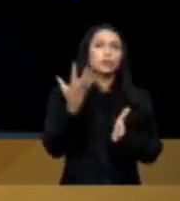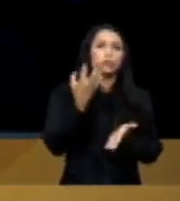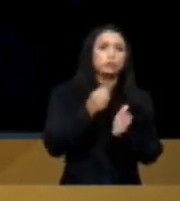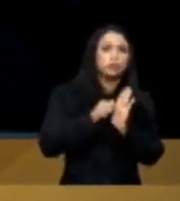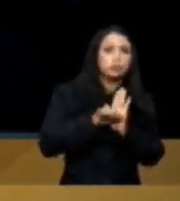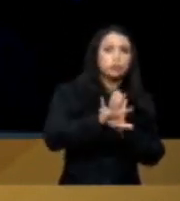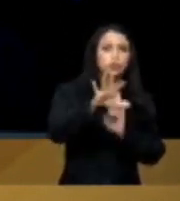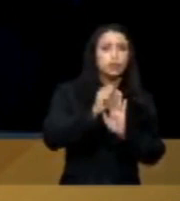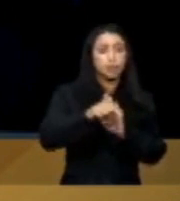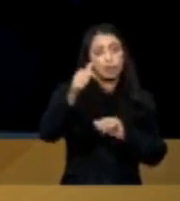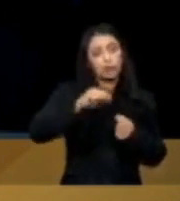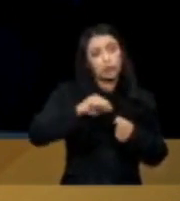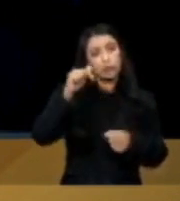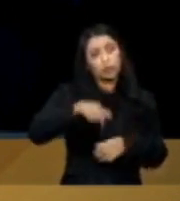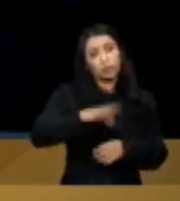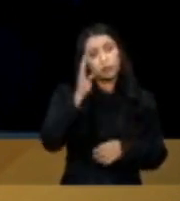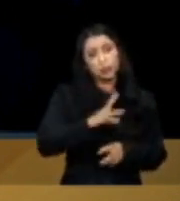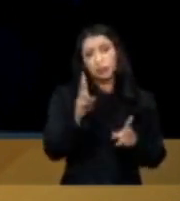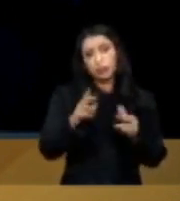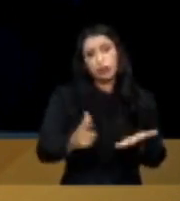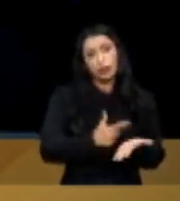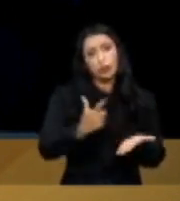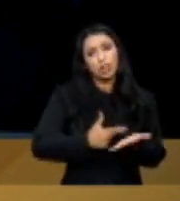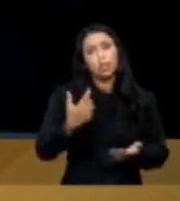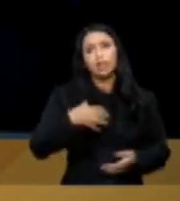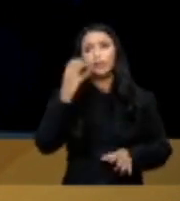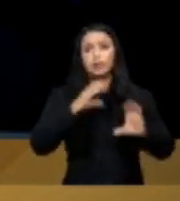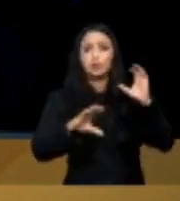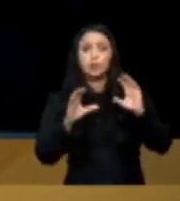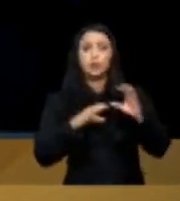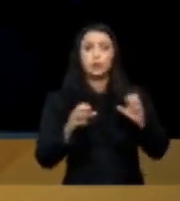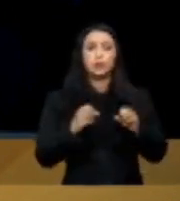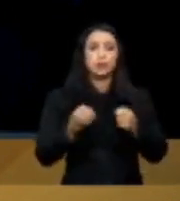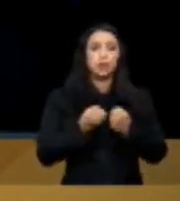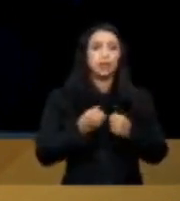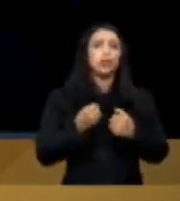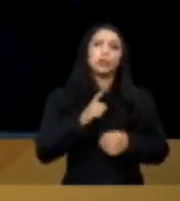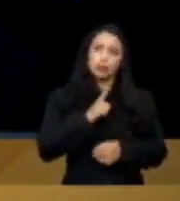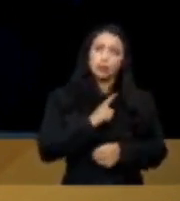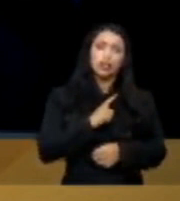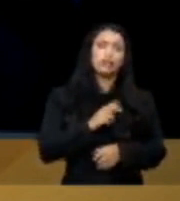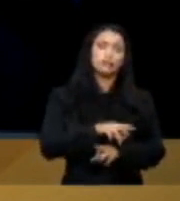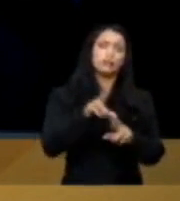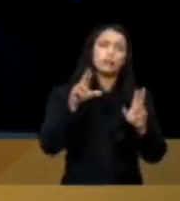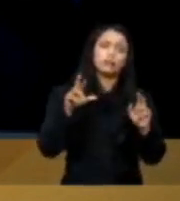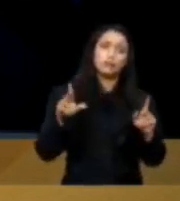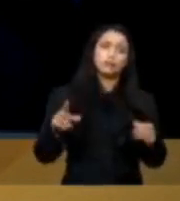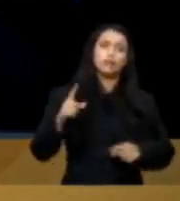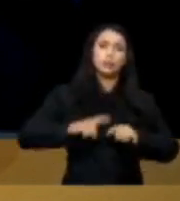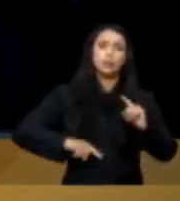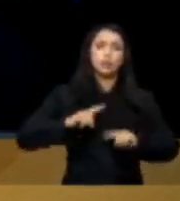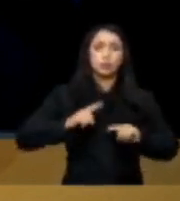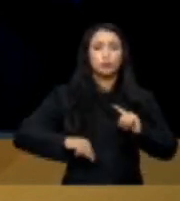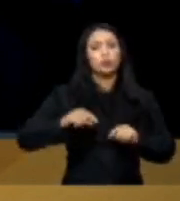nacional. Da mesma forma, na literatura e na música, há oferta e consumo abundantes de produtos nacionais. O mesmo não ocorre